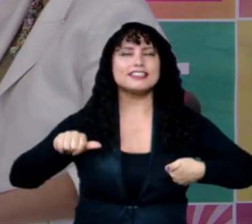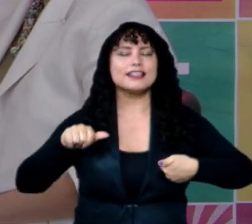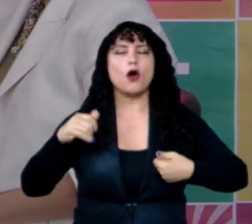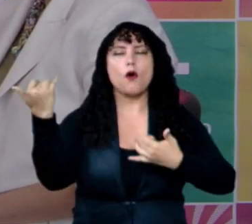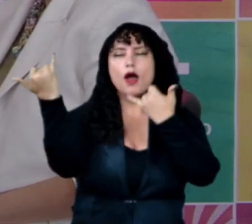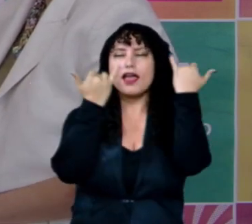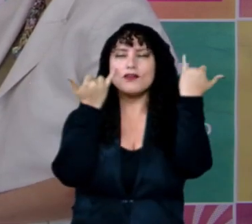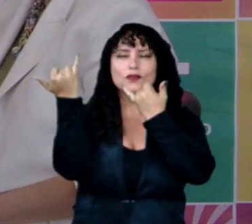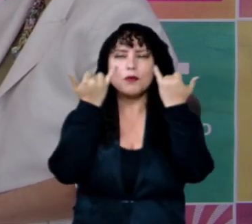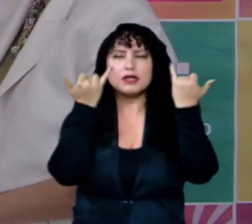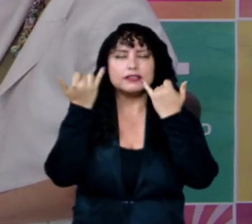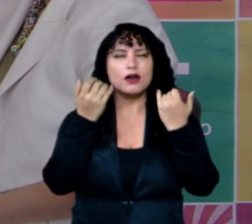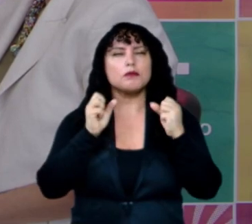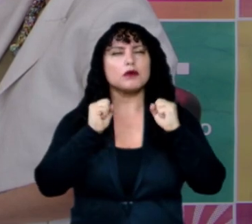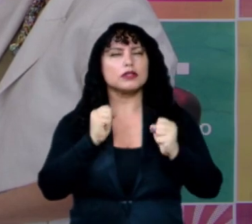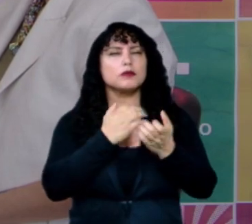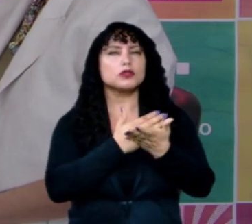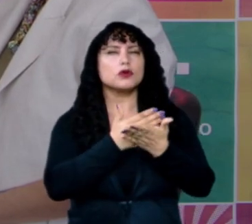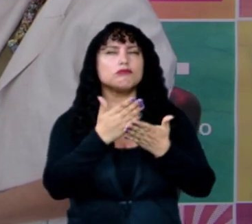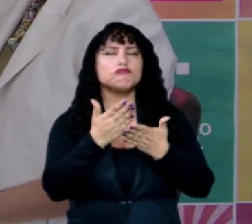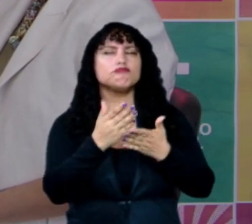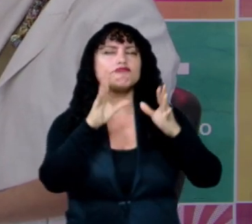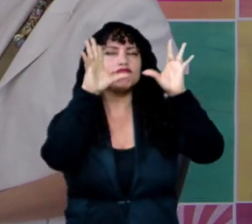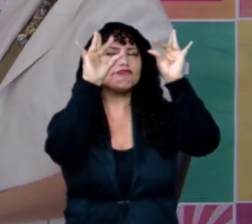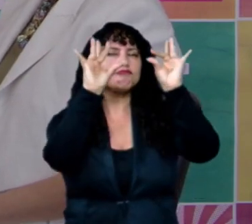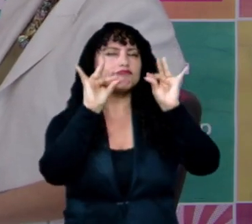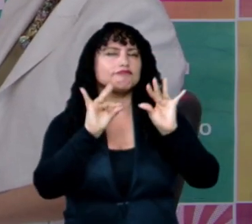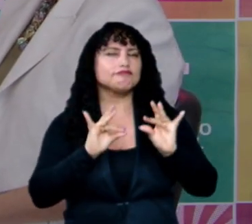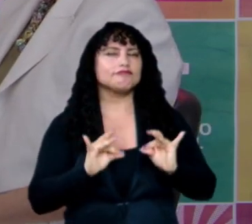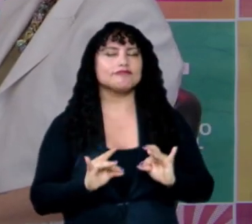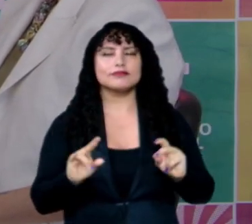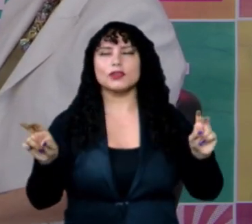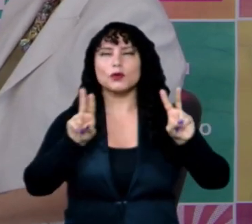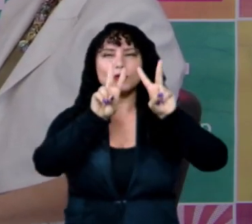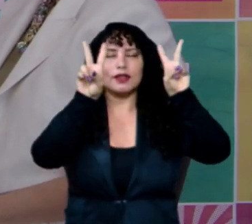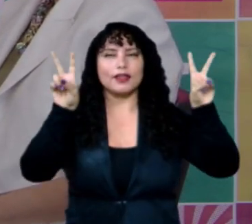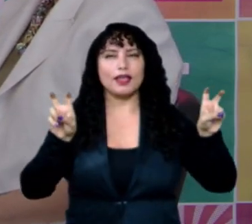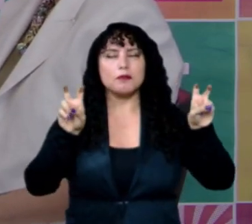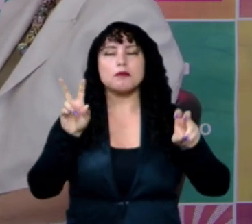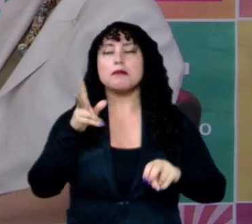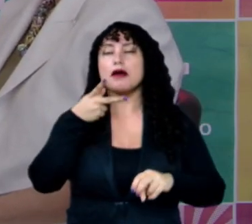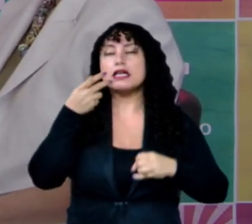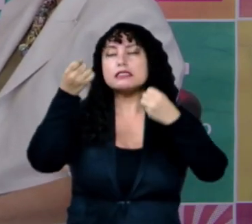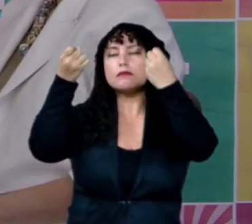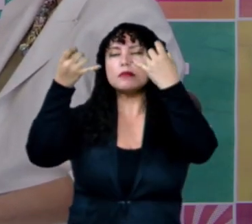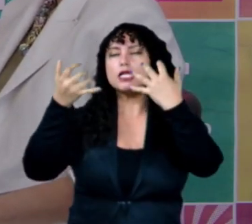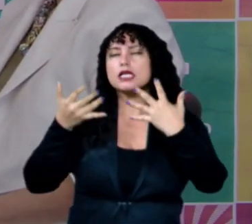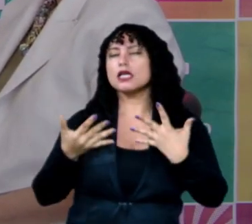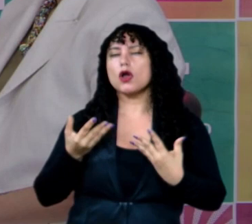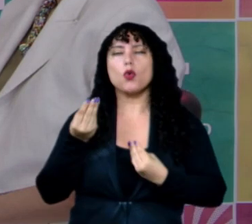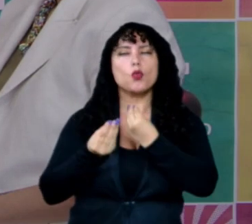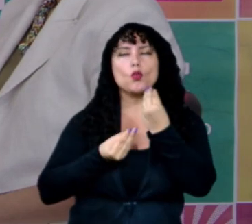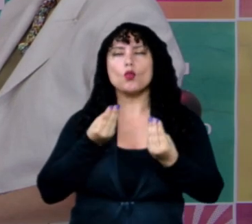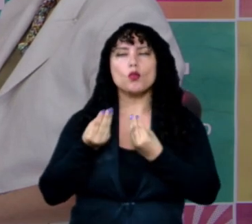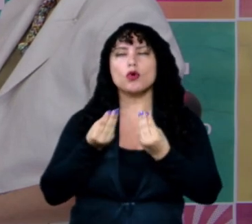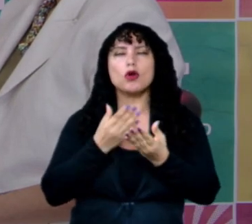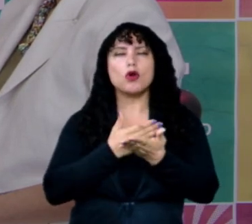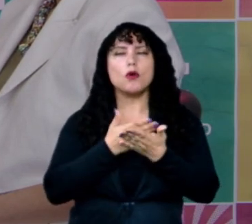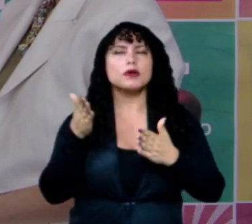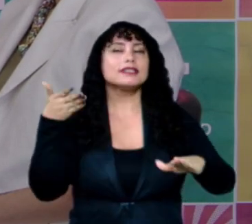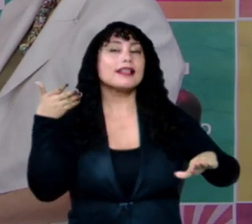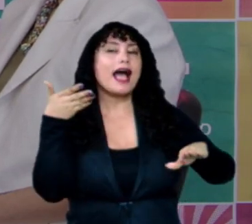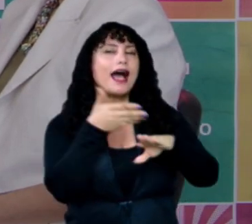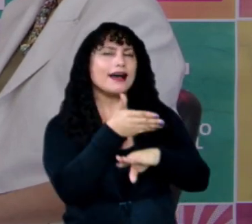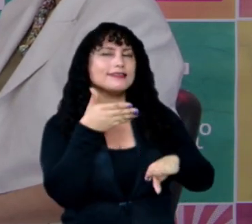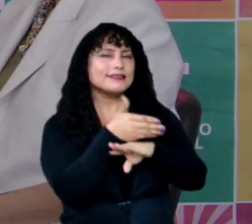Informação. Acho que a gente pode começar destrinchando um pouco esse tema, né? Para falar começando por